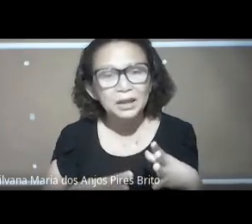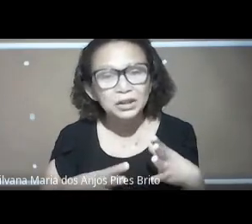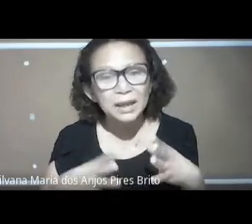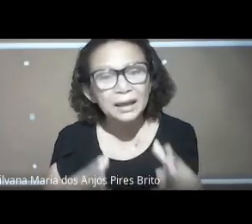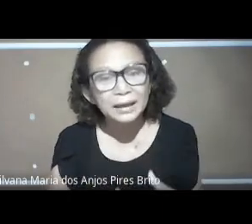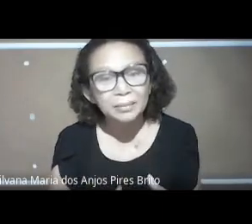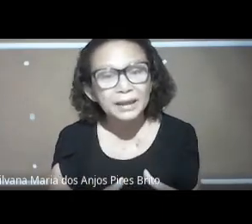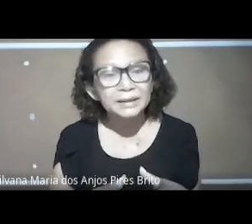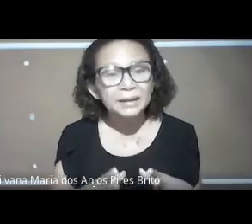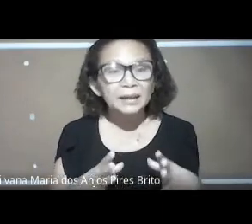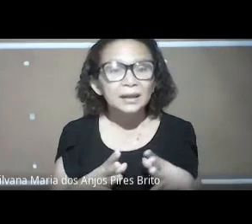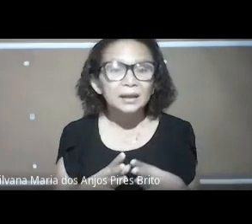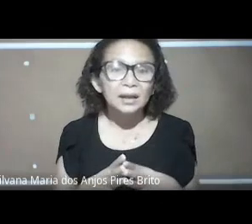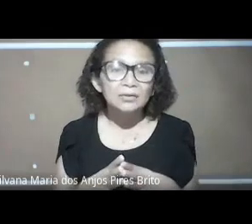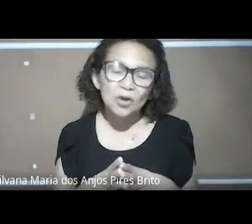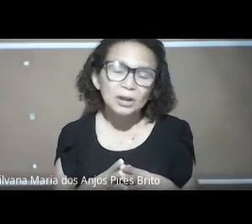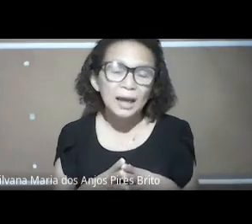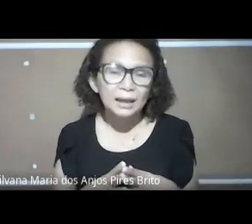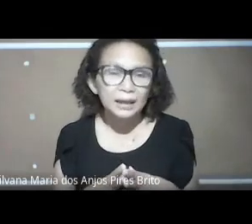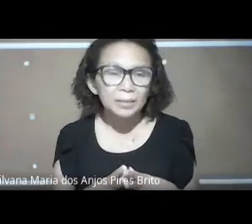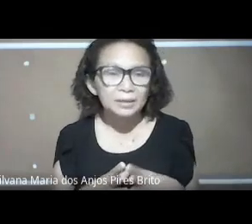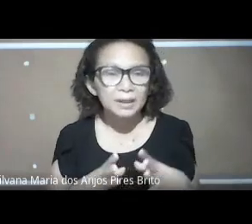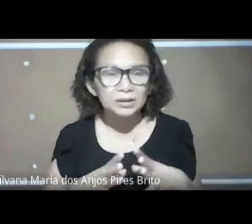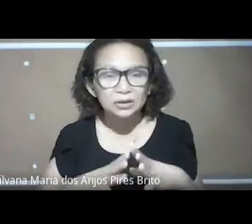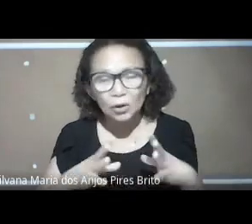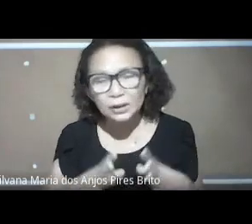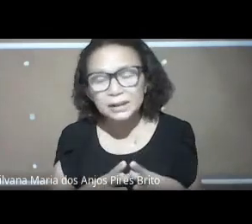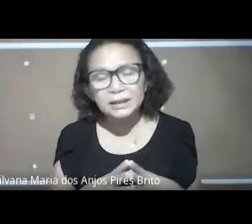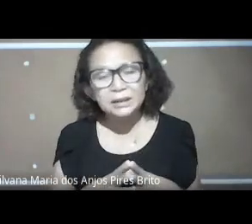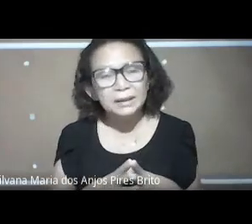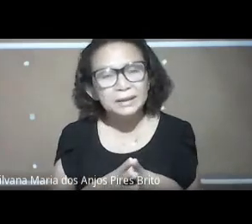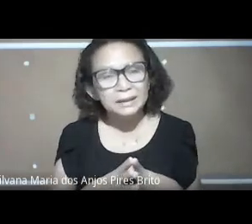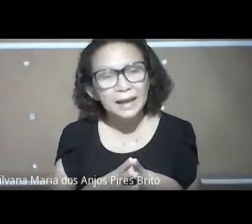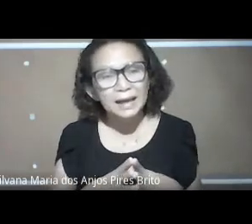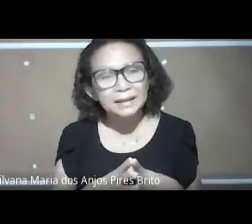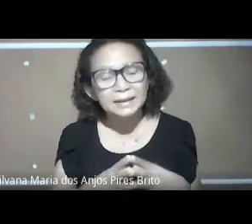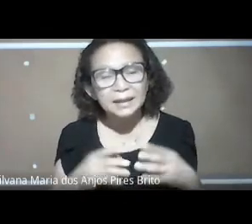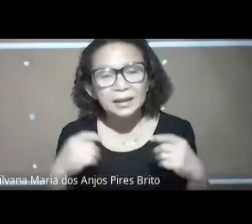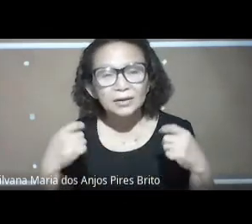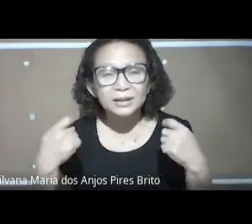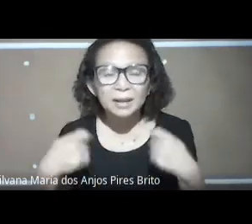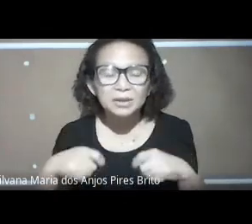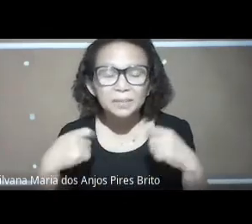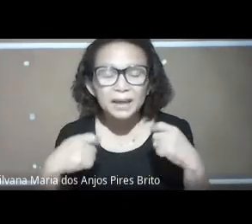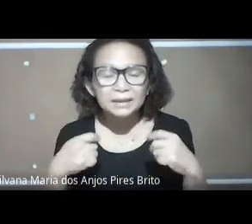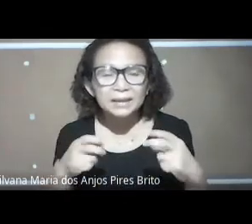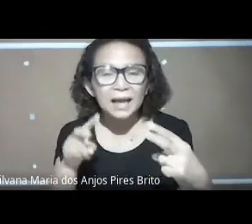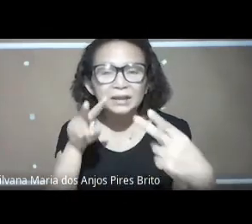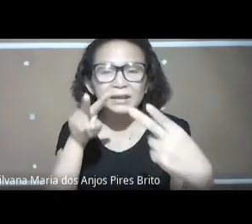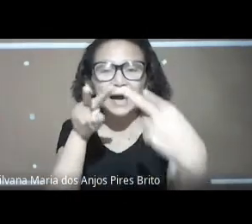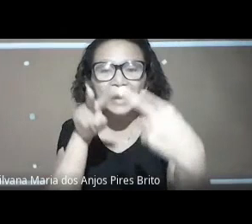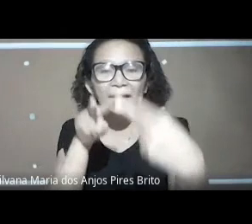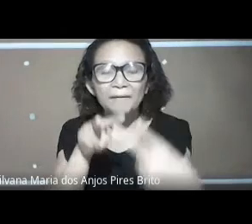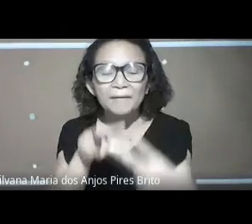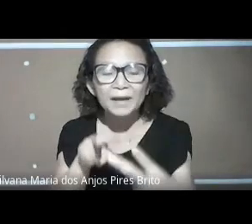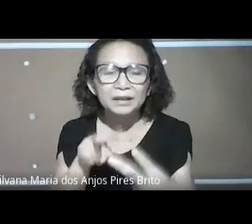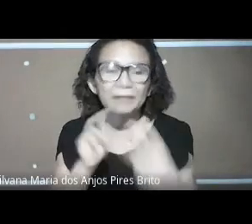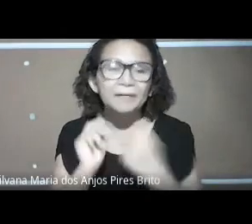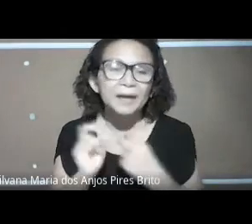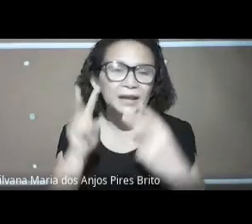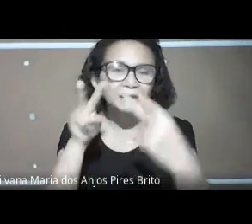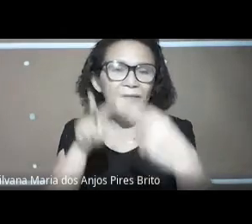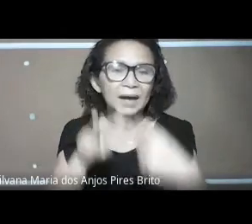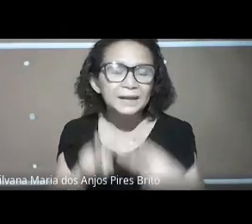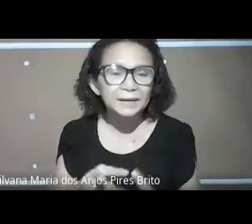a partir da Libras, e não só da Libras, mas de todas as línguas de sinais, nós iremos precisar estar frente